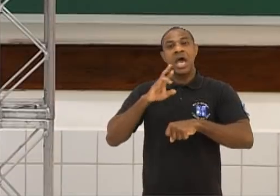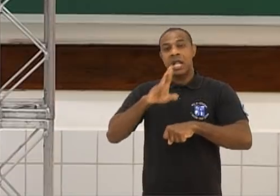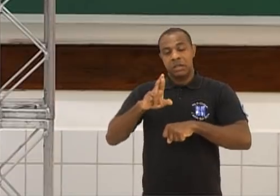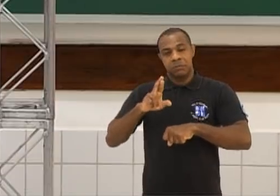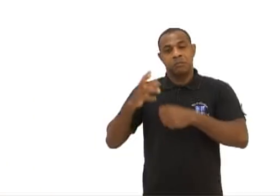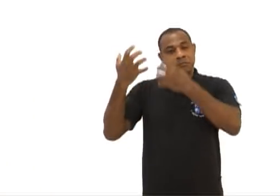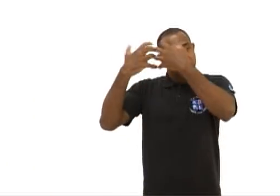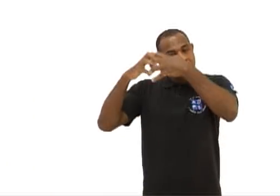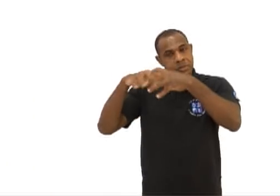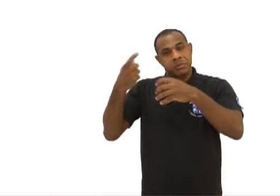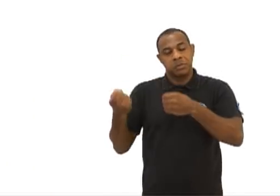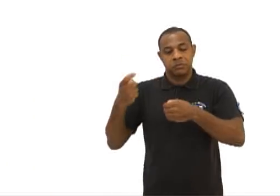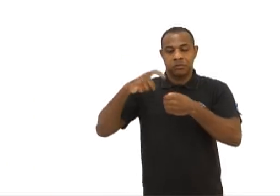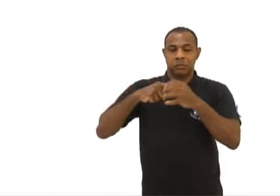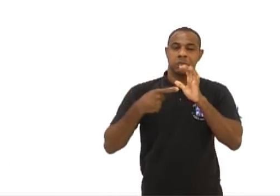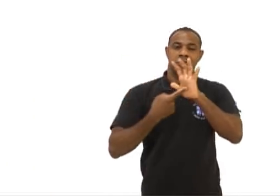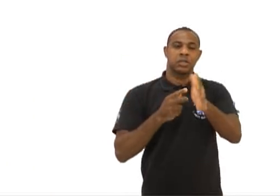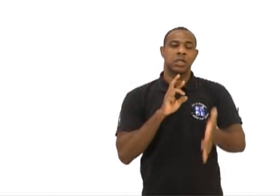volta.